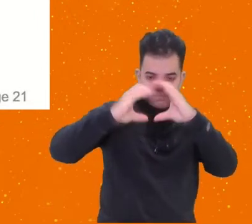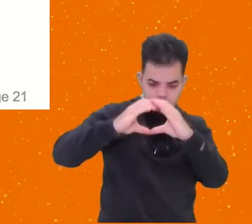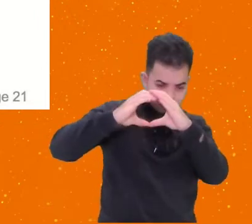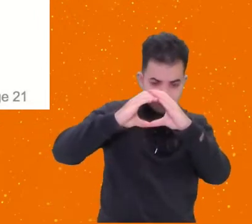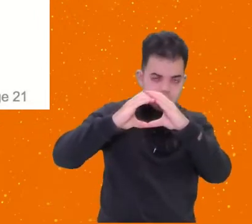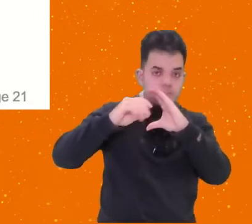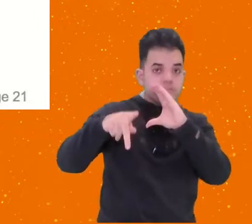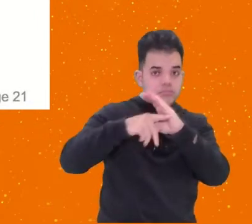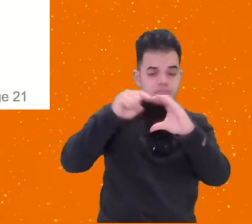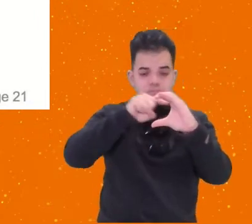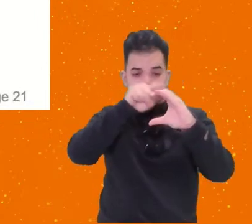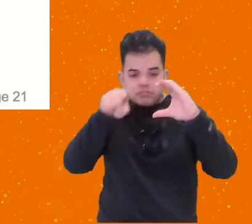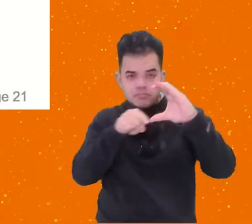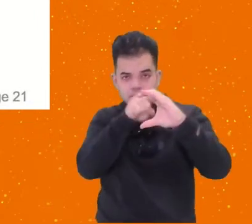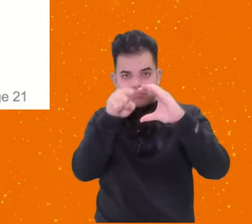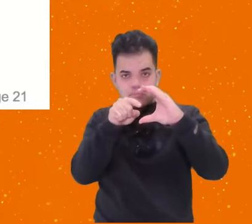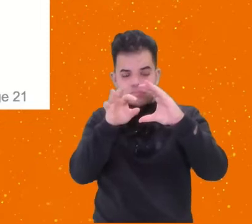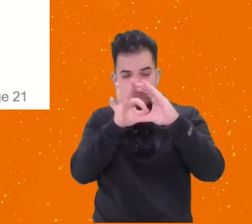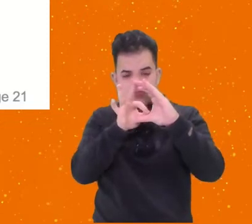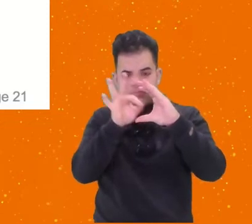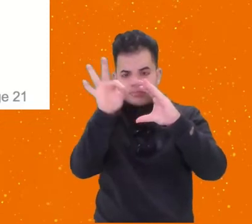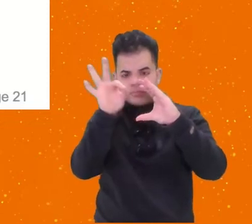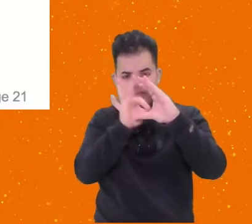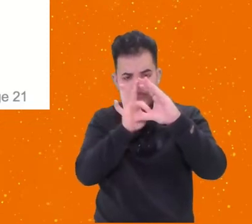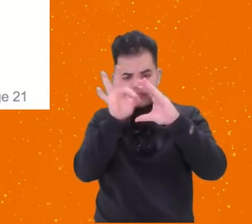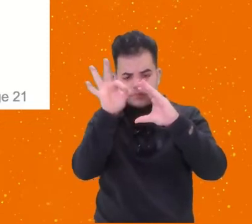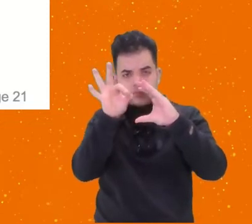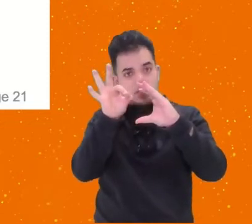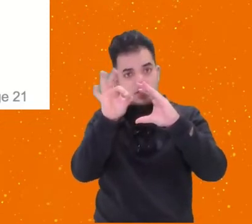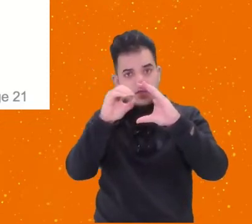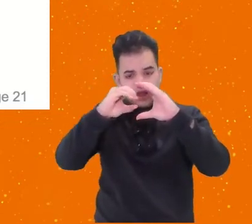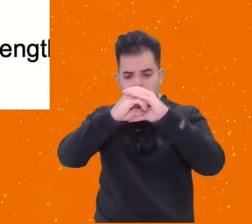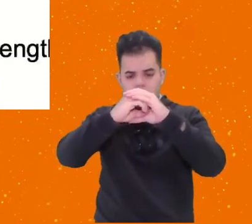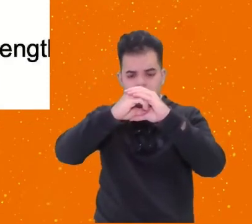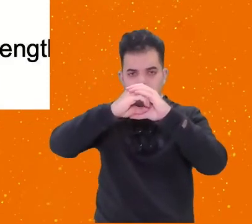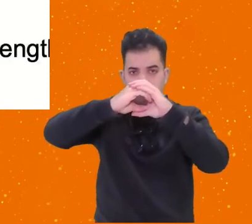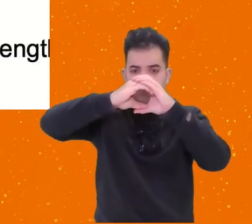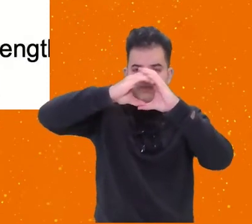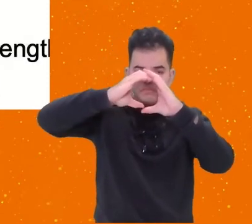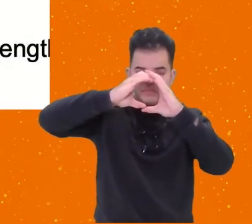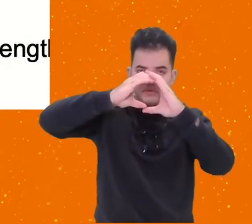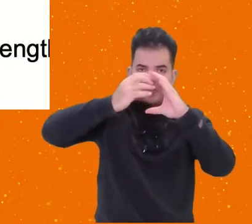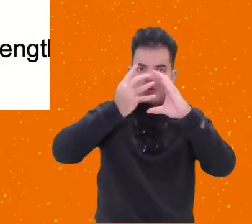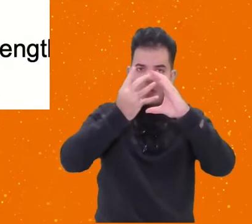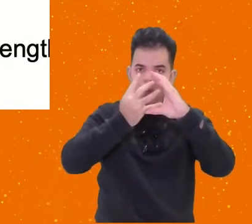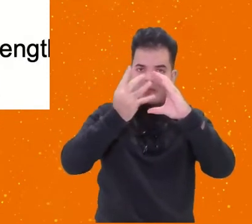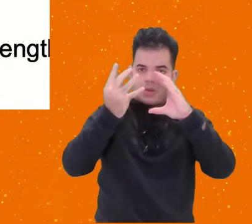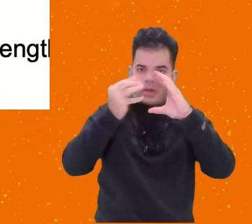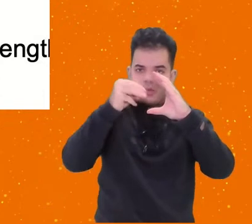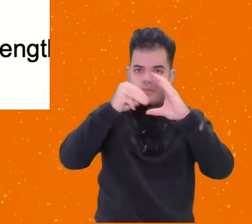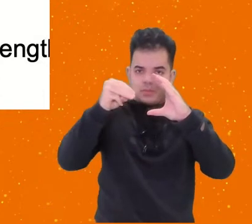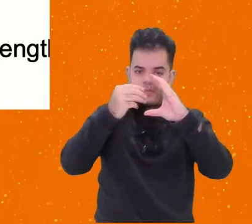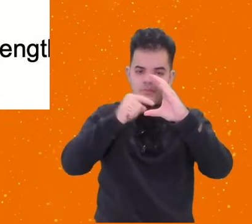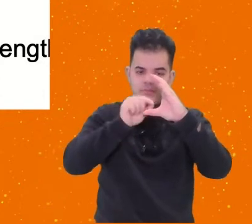de diagonal maior, né? Então ela tem 44 centímetros de